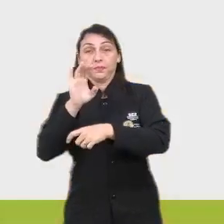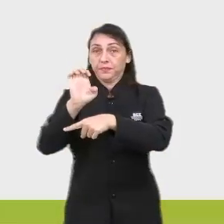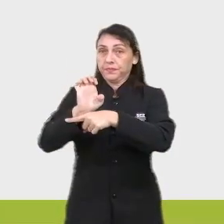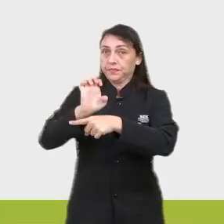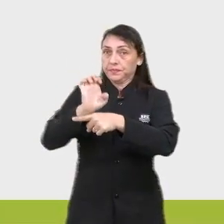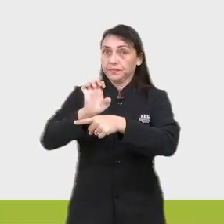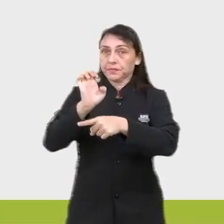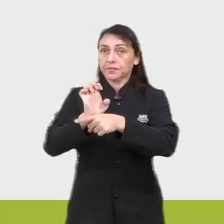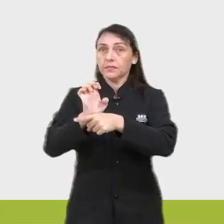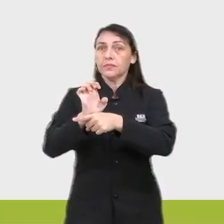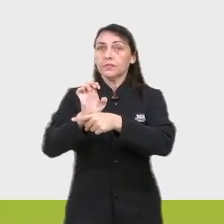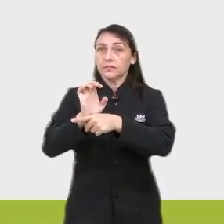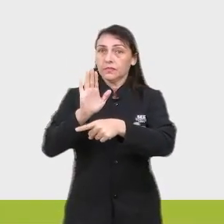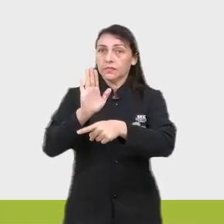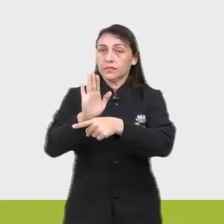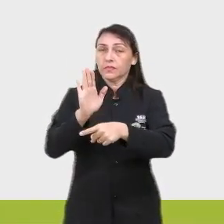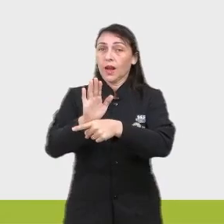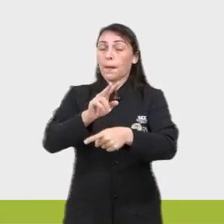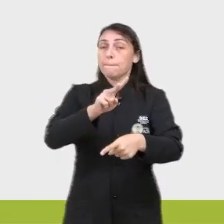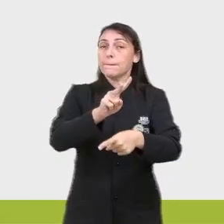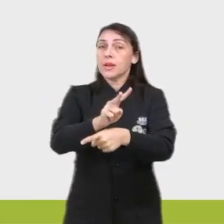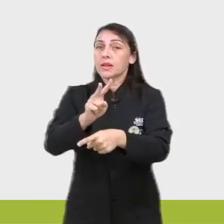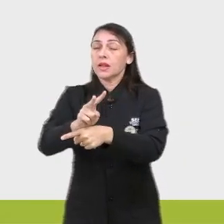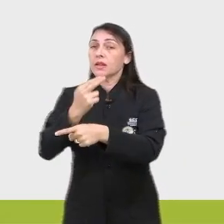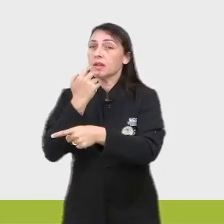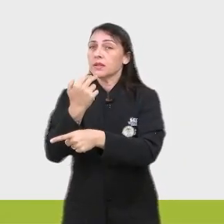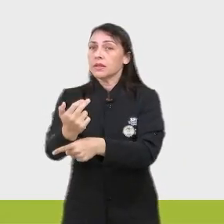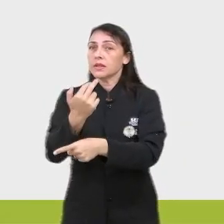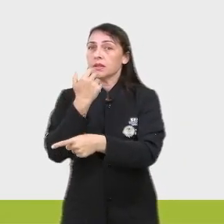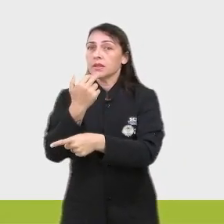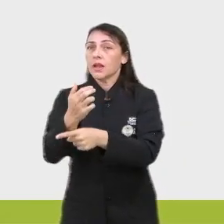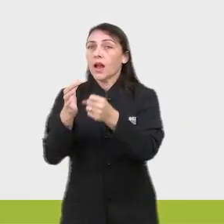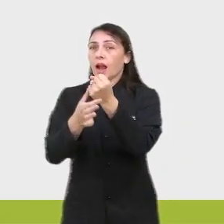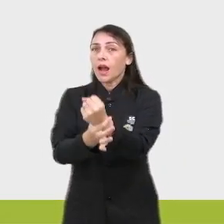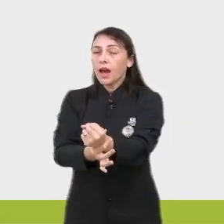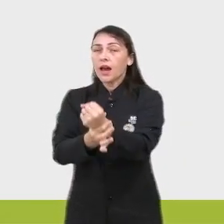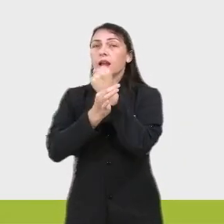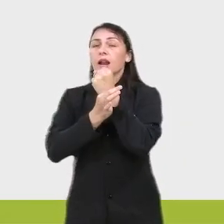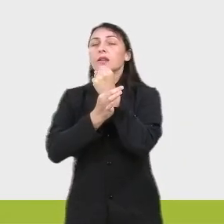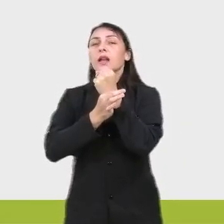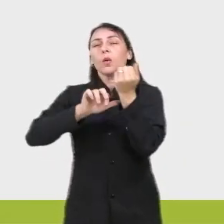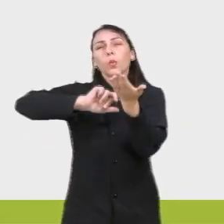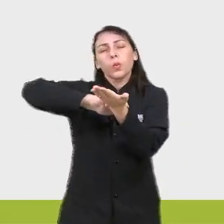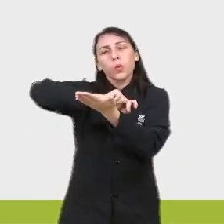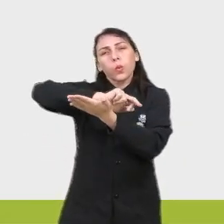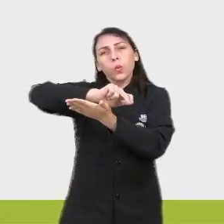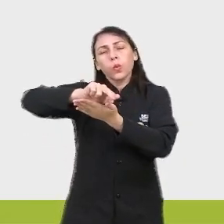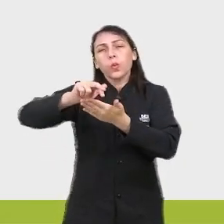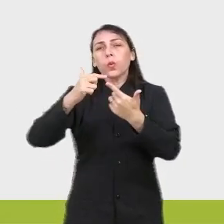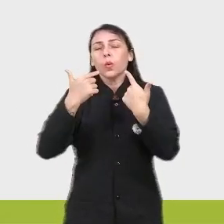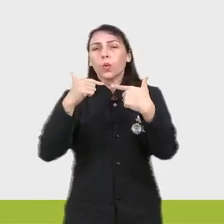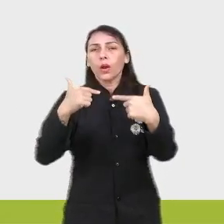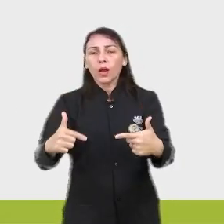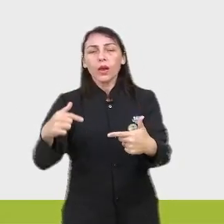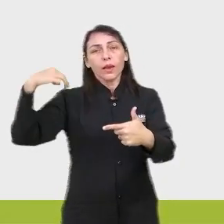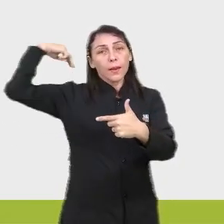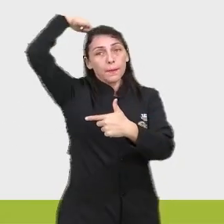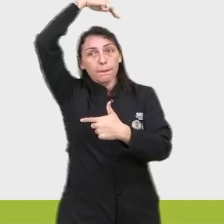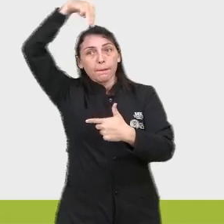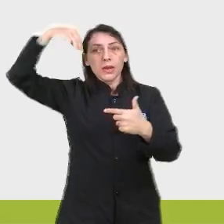E. Defender a preservação das línguas, garantindo a diversidade linguística